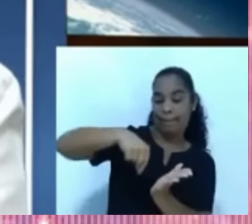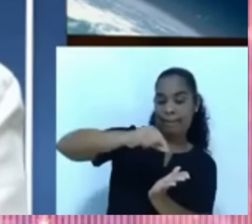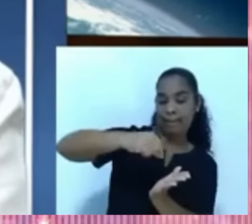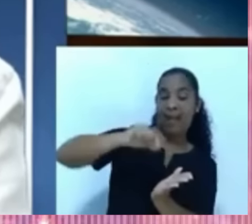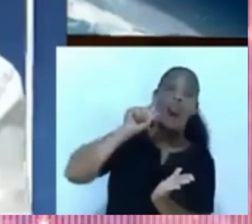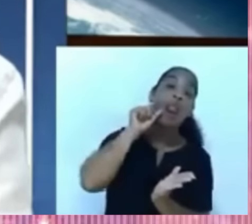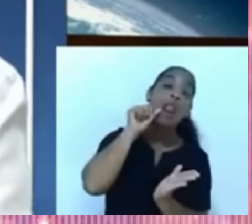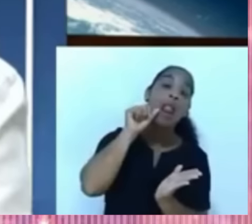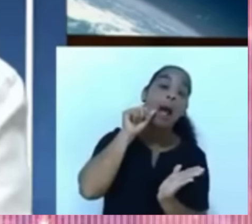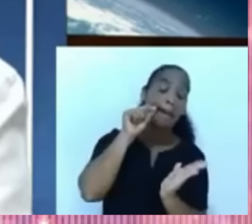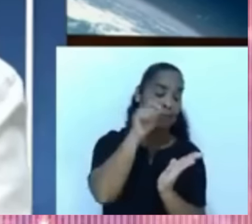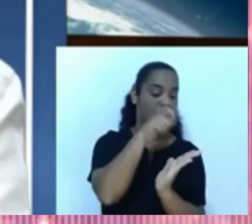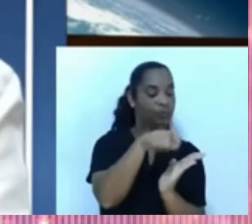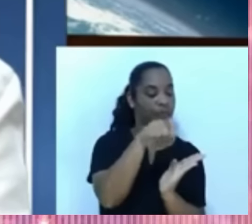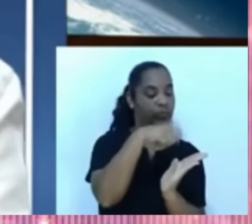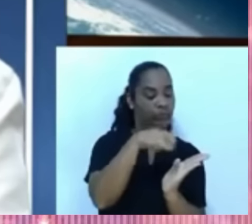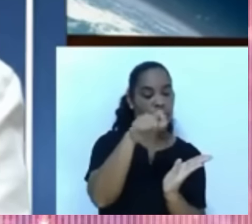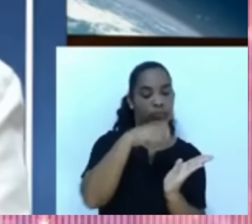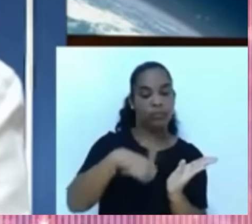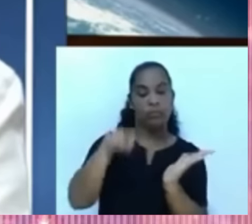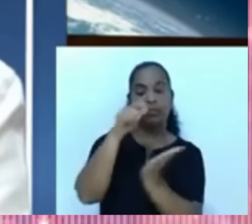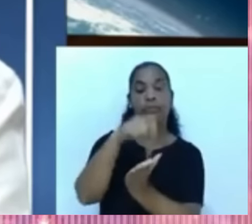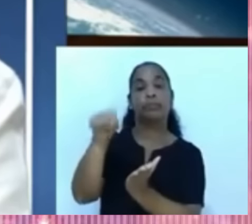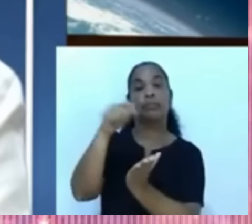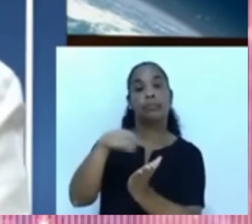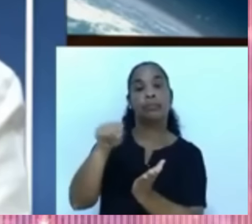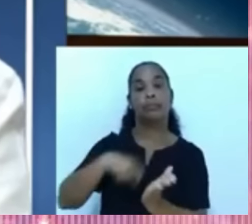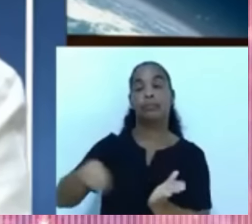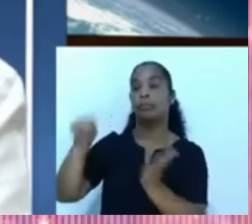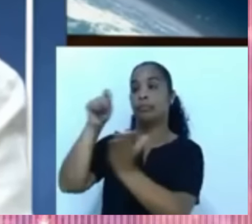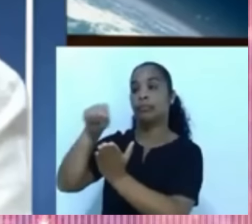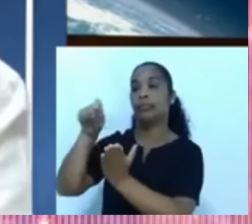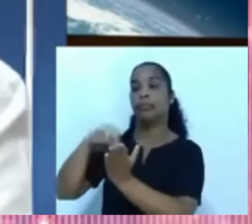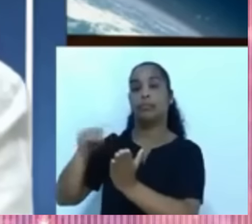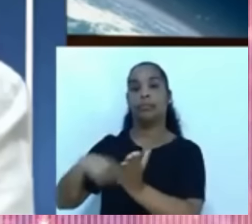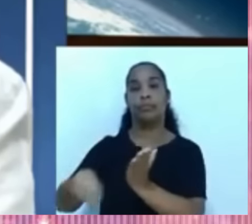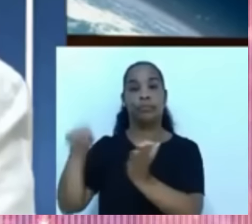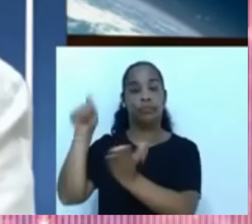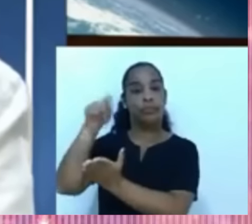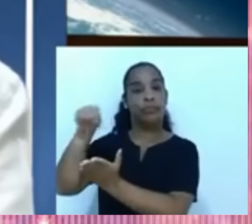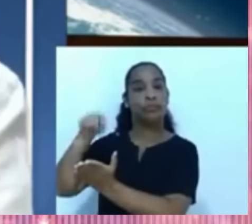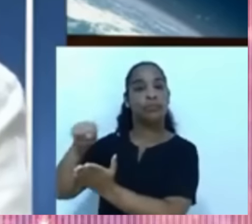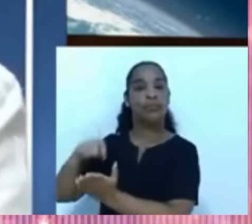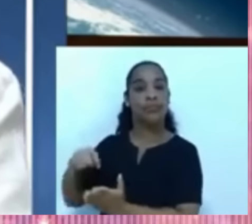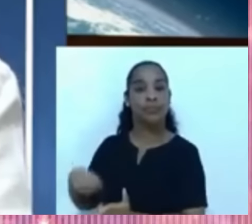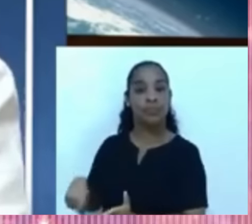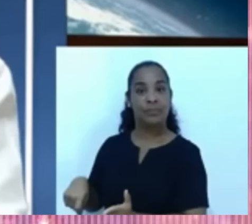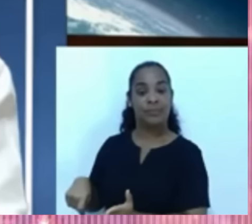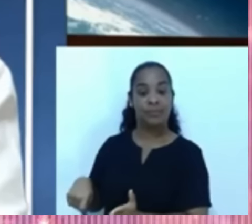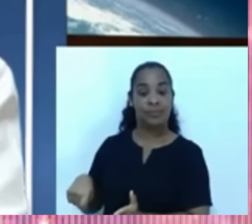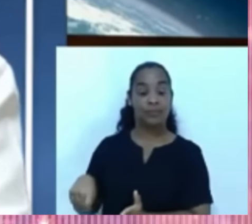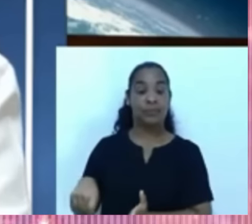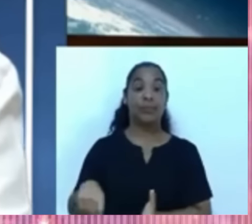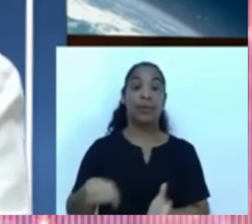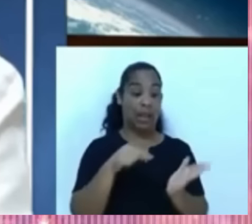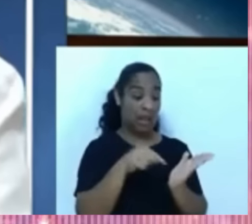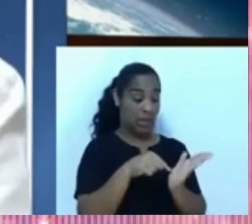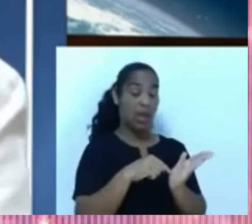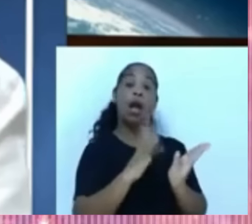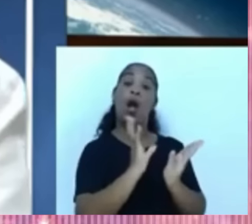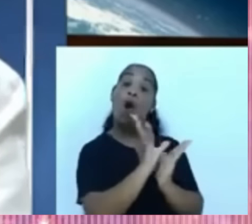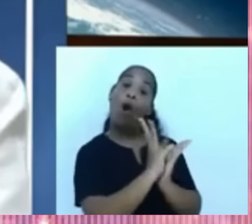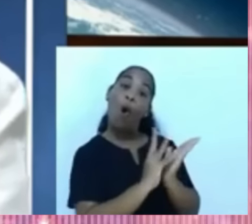cadernos e pedir aos alunos que copiassem apena o que estava escrito a lápis